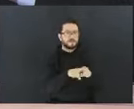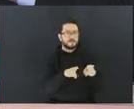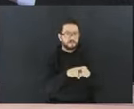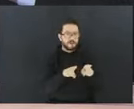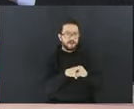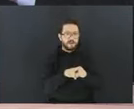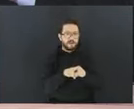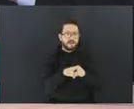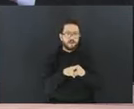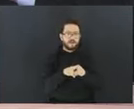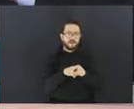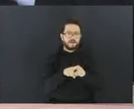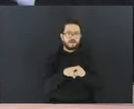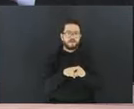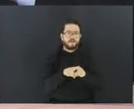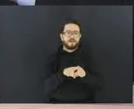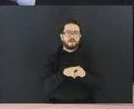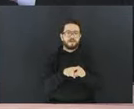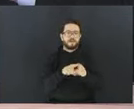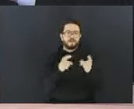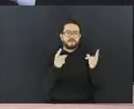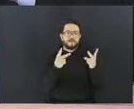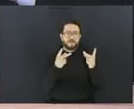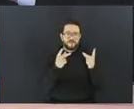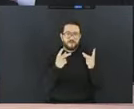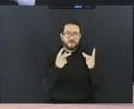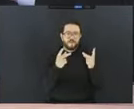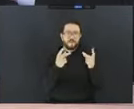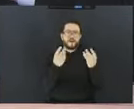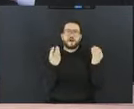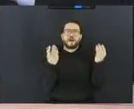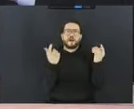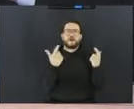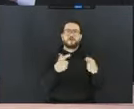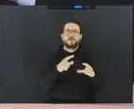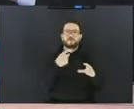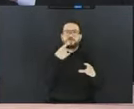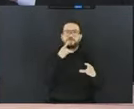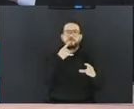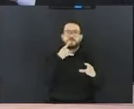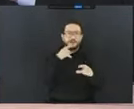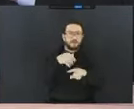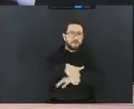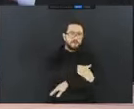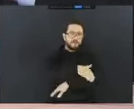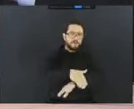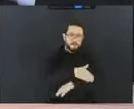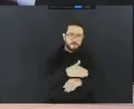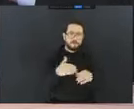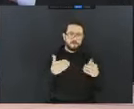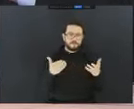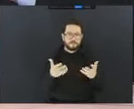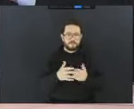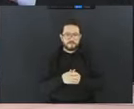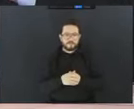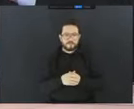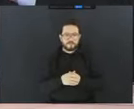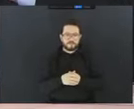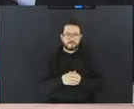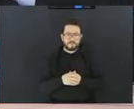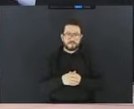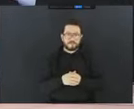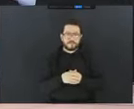em via pública. Então, são medidas que nós precisamos que alguém seja o padrinho, né, desse projeto de lei,